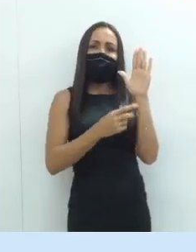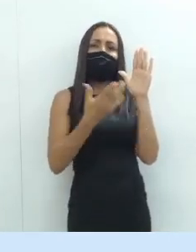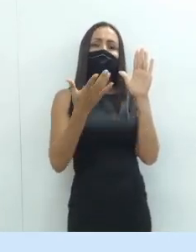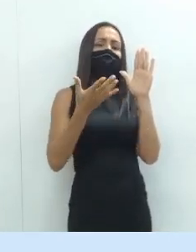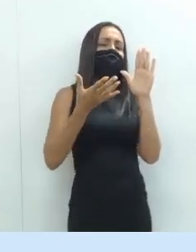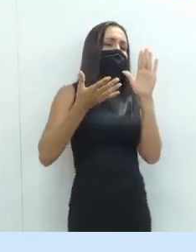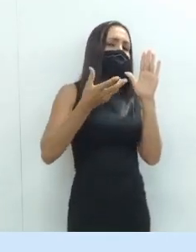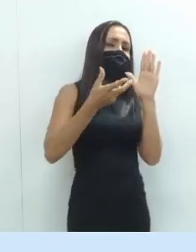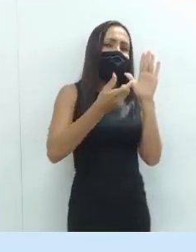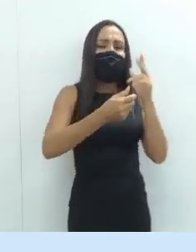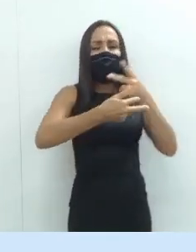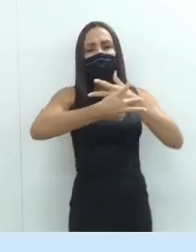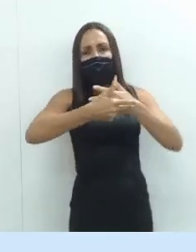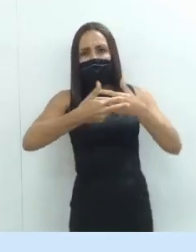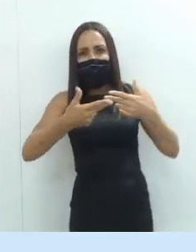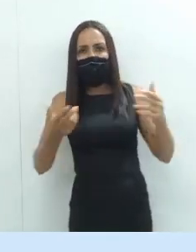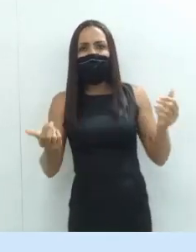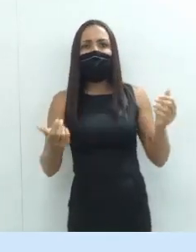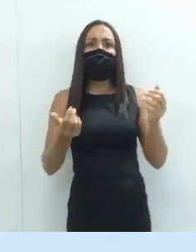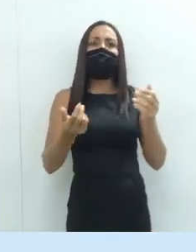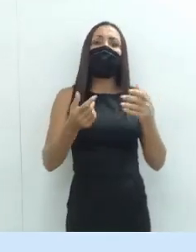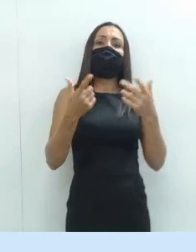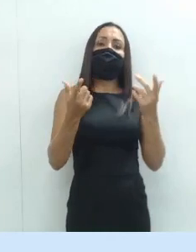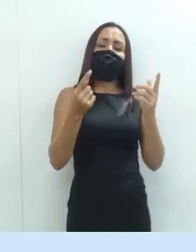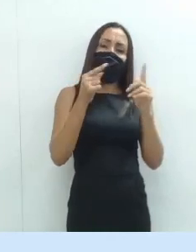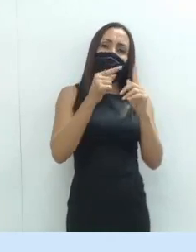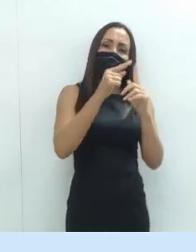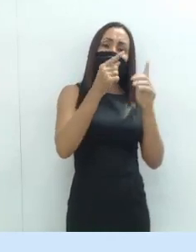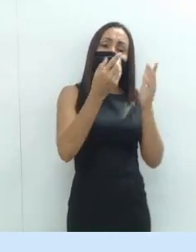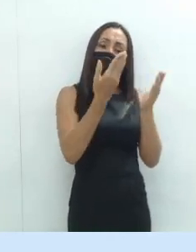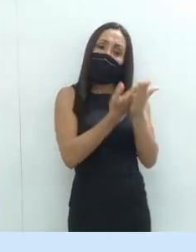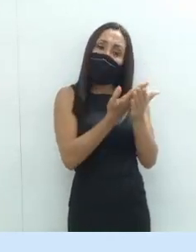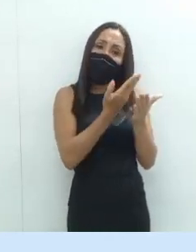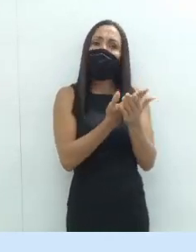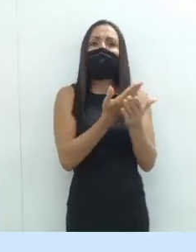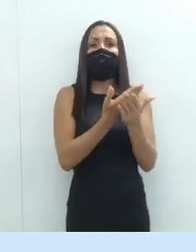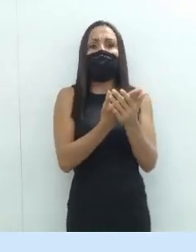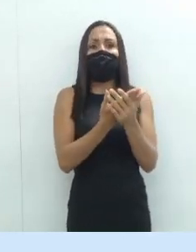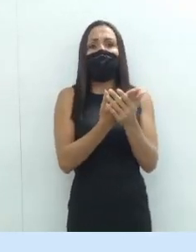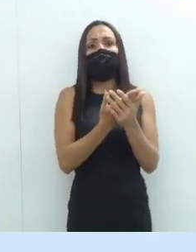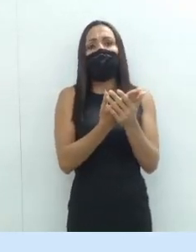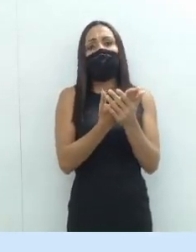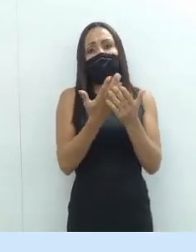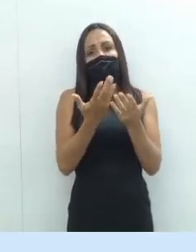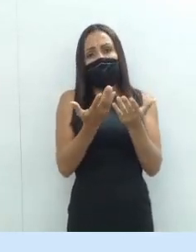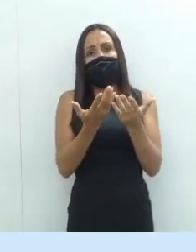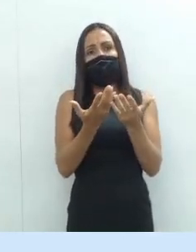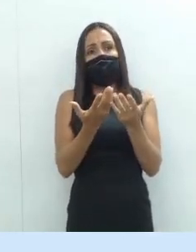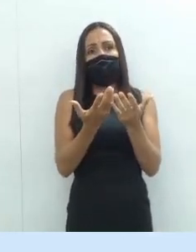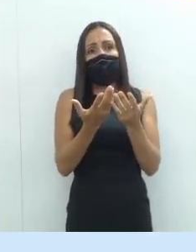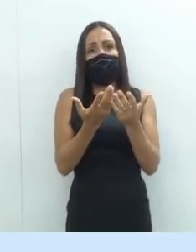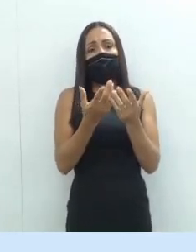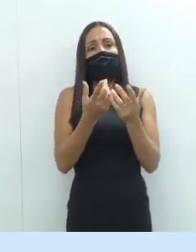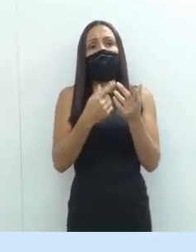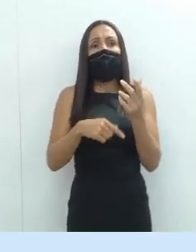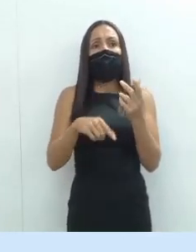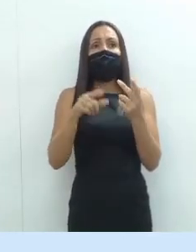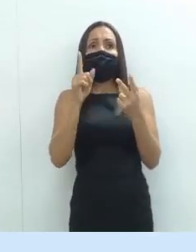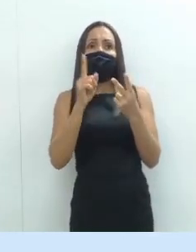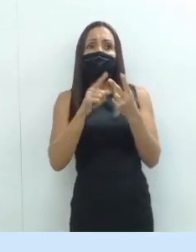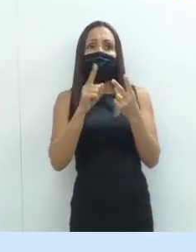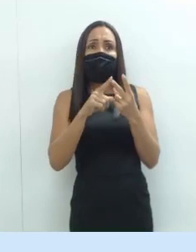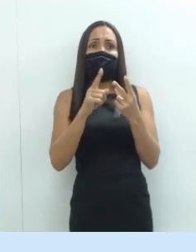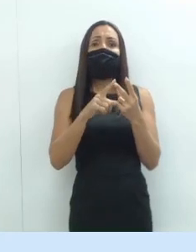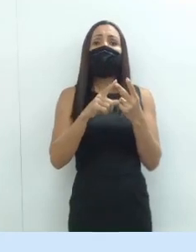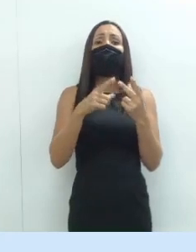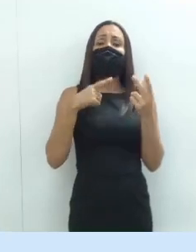aula. Então, nós lemos um texto com a finalidade de estudar. Isso aí é uma coisa muito comum. Outra coisa é ler um